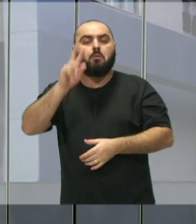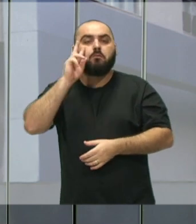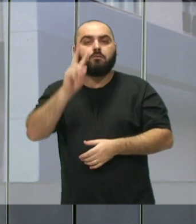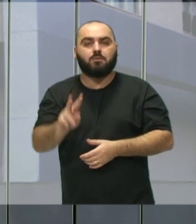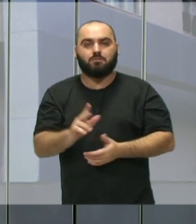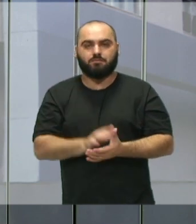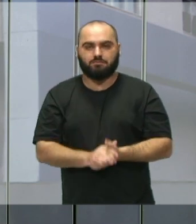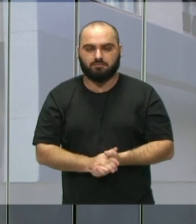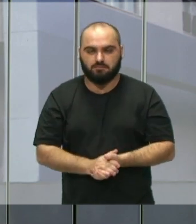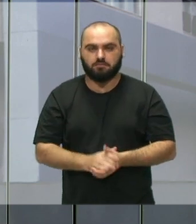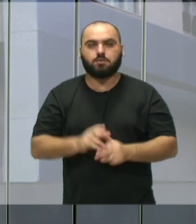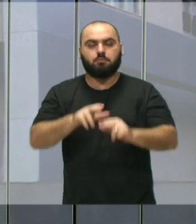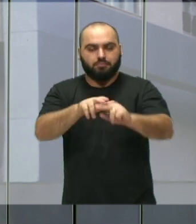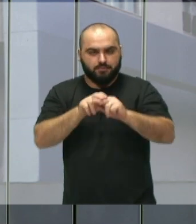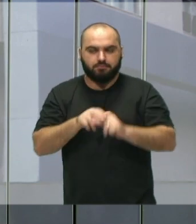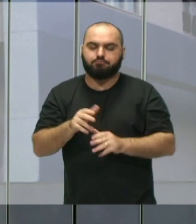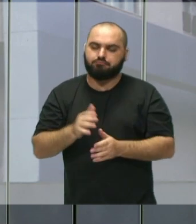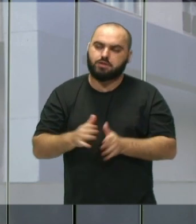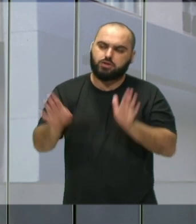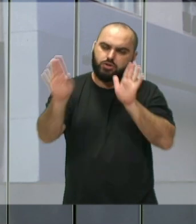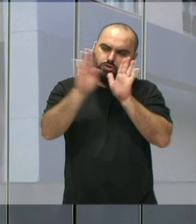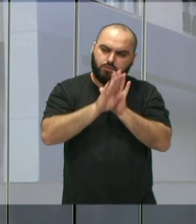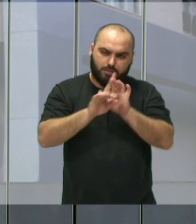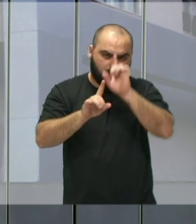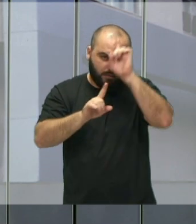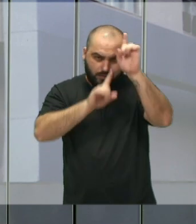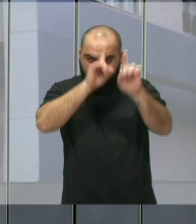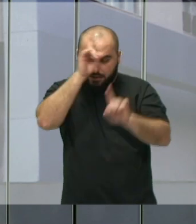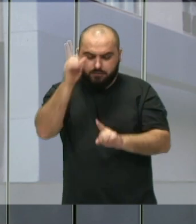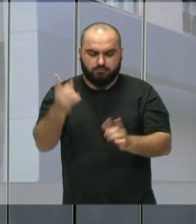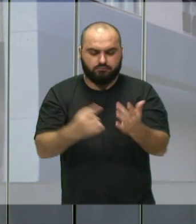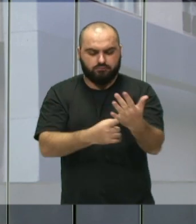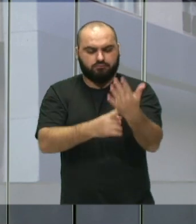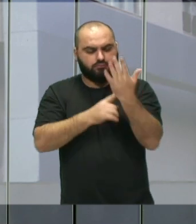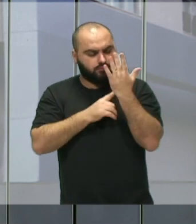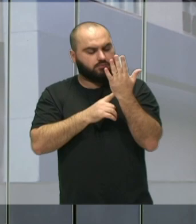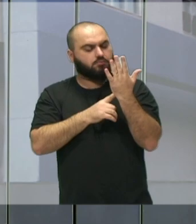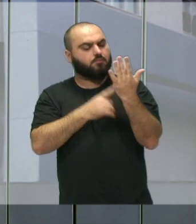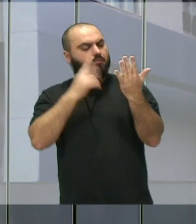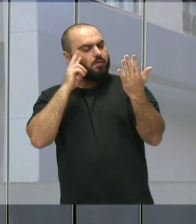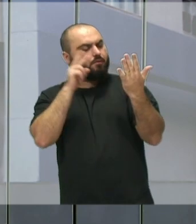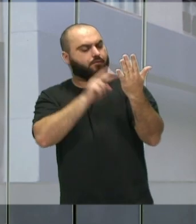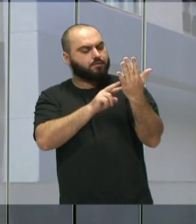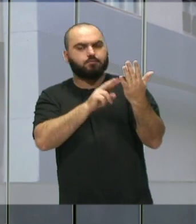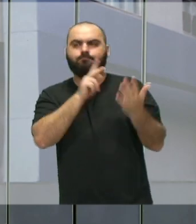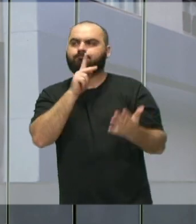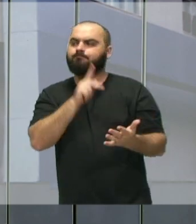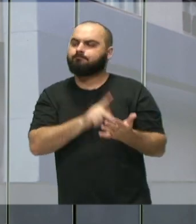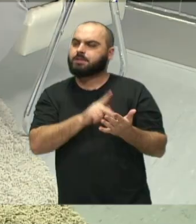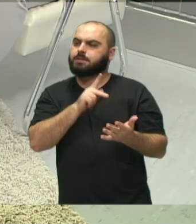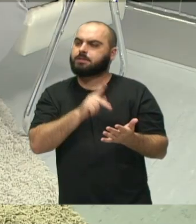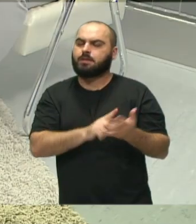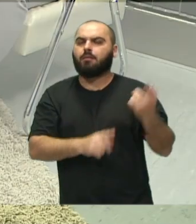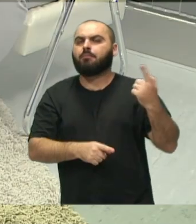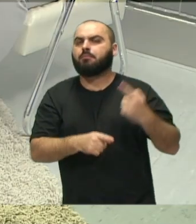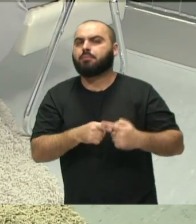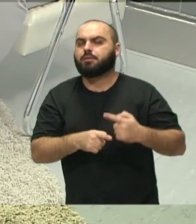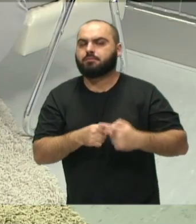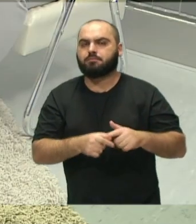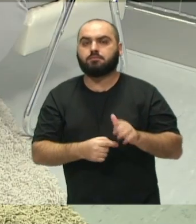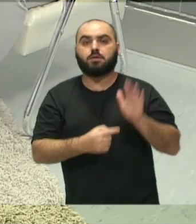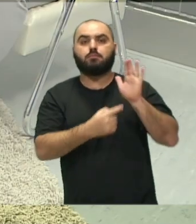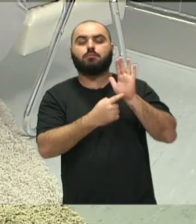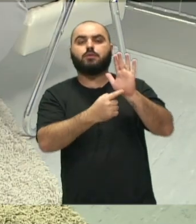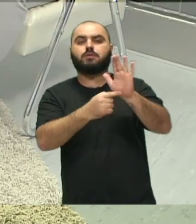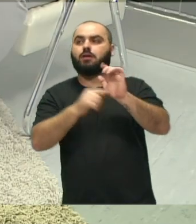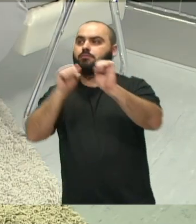me apresentaram essa ideia e eu achei muito viável, Maurício, no sentido de mostrar na placa,